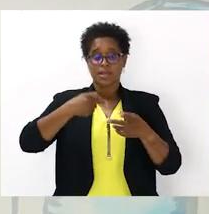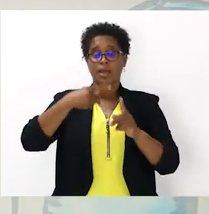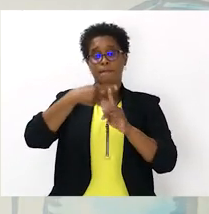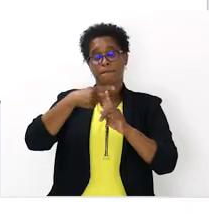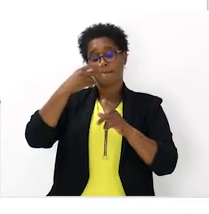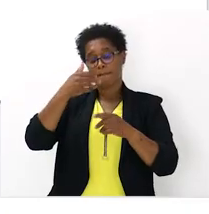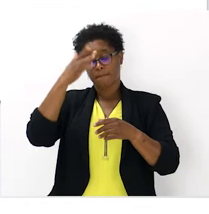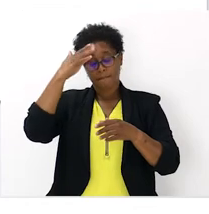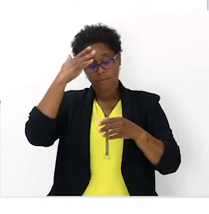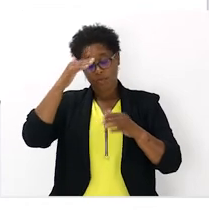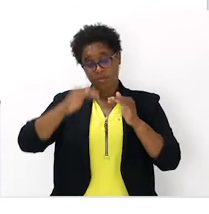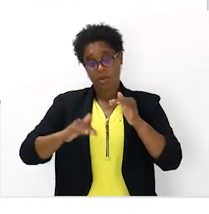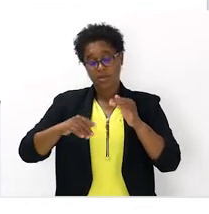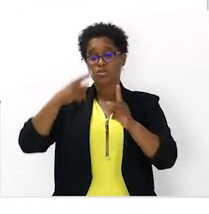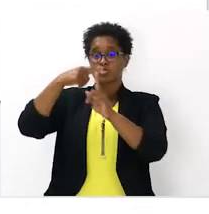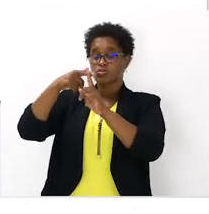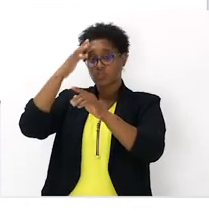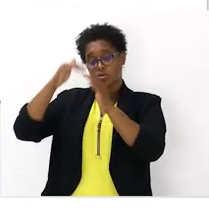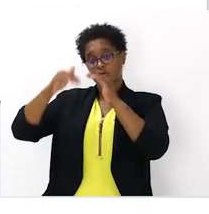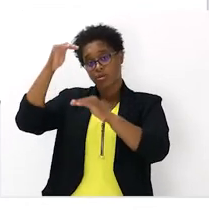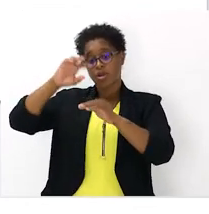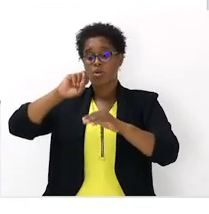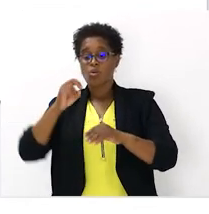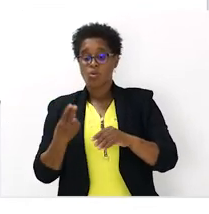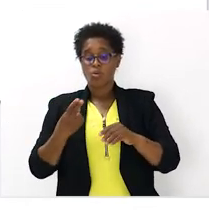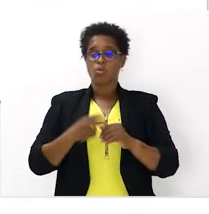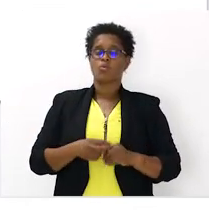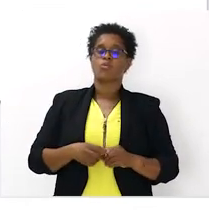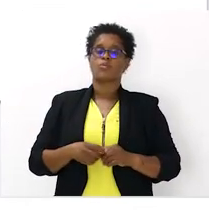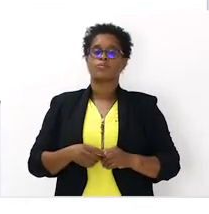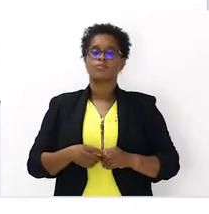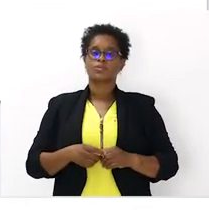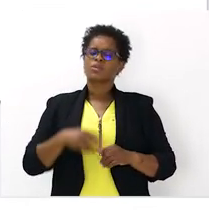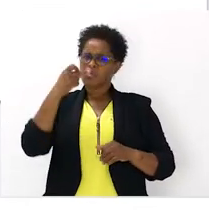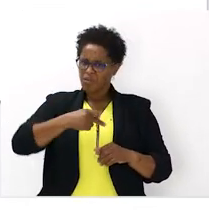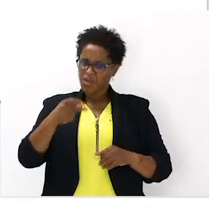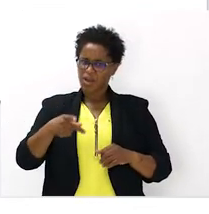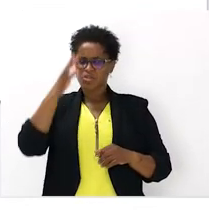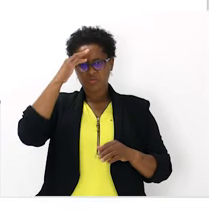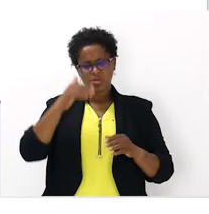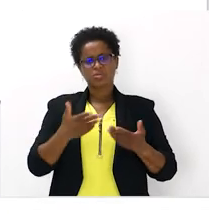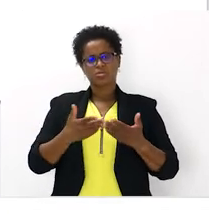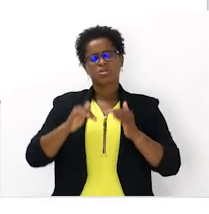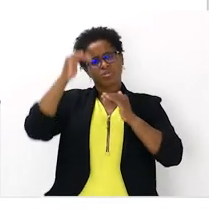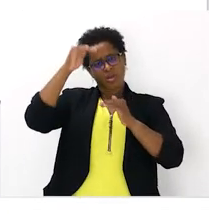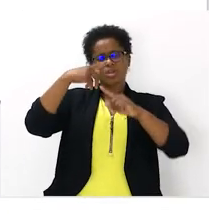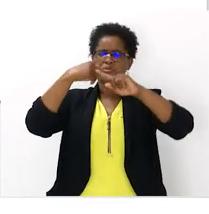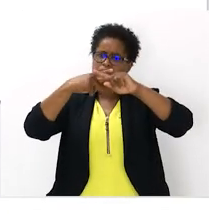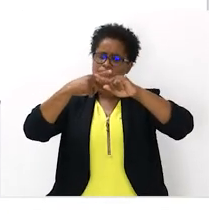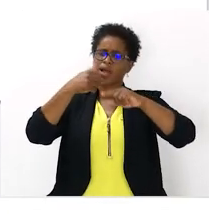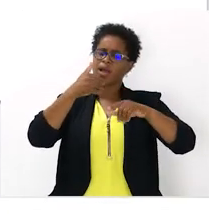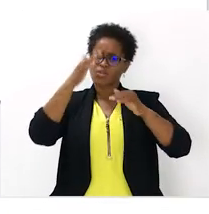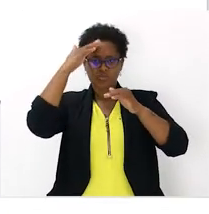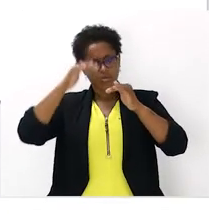expoente. Ou, agora, vamos manter expoente e vamos multiplicar